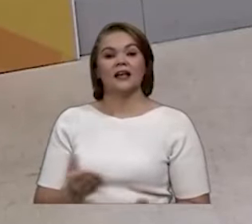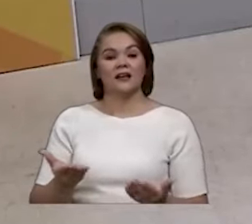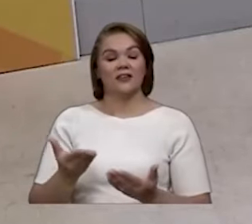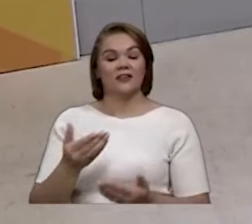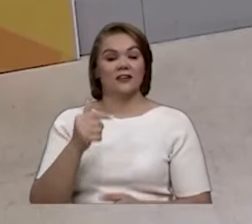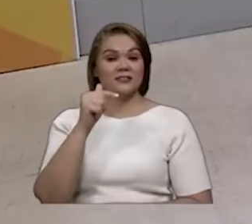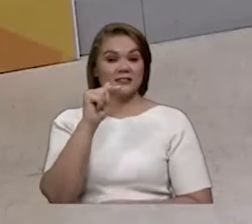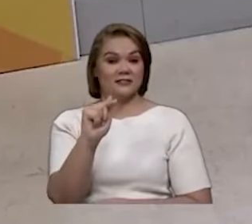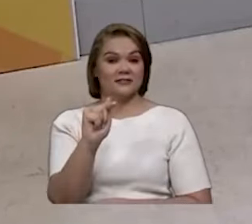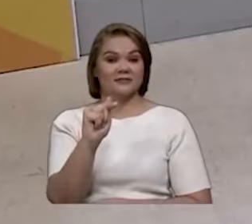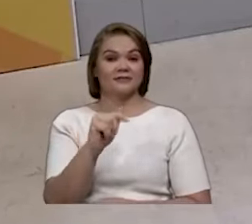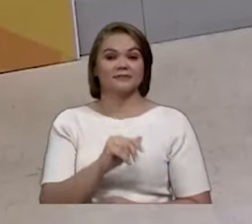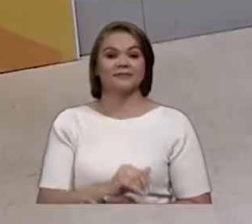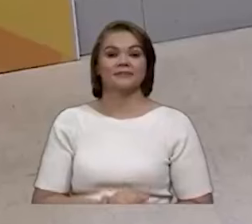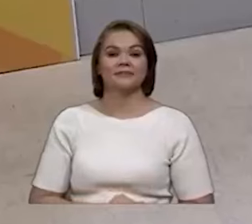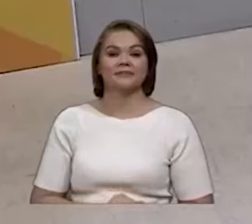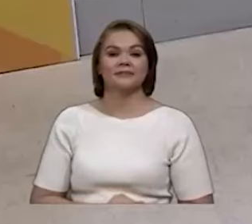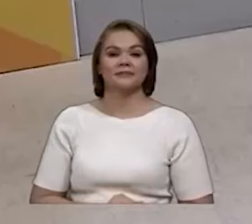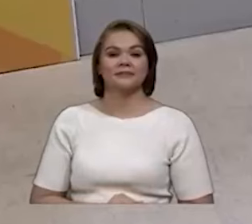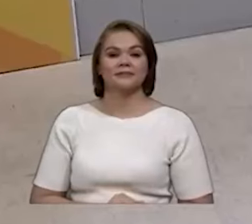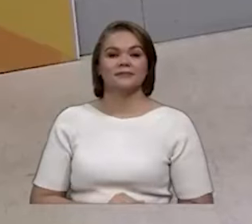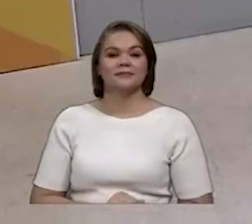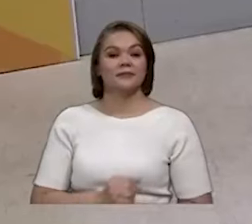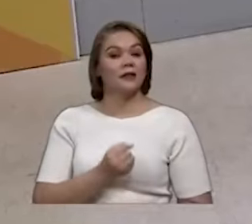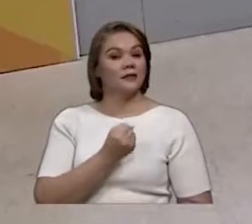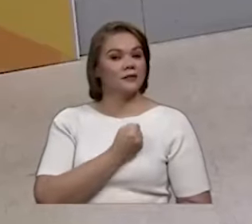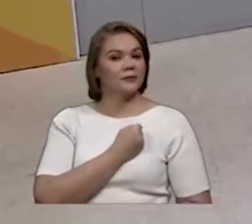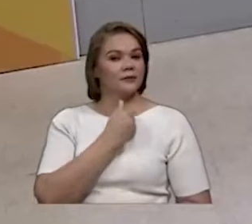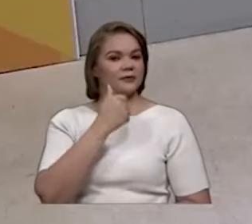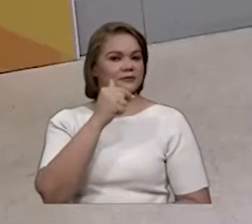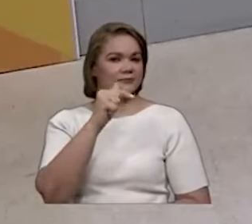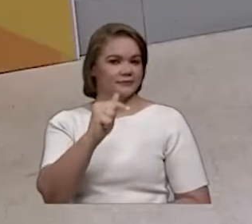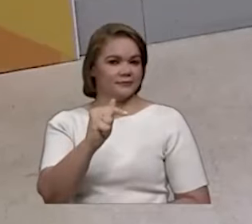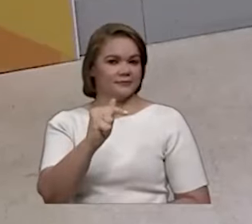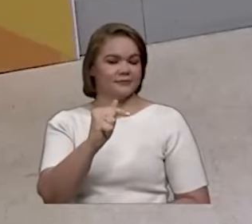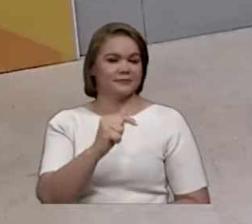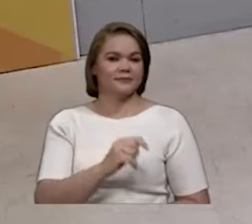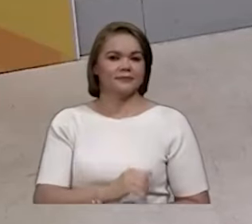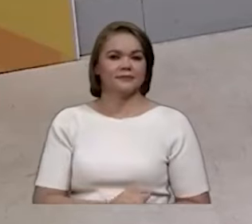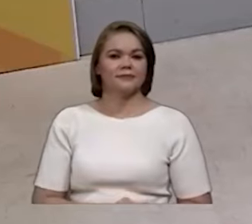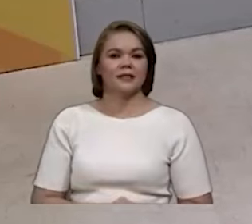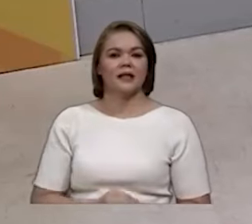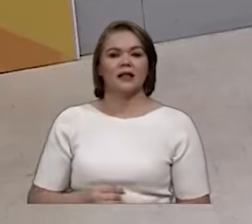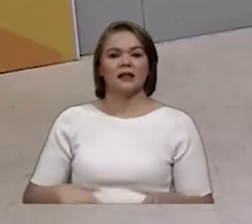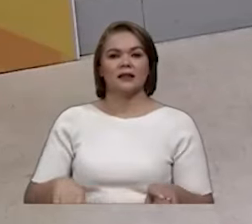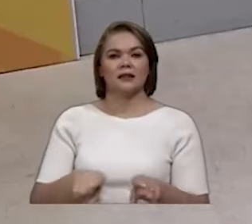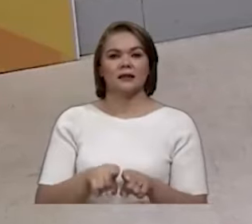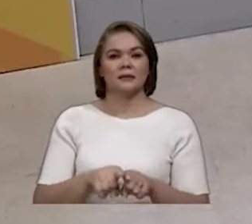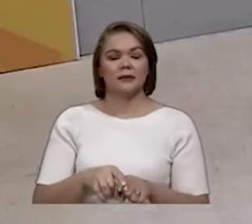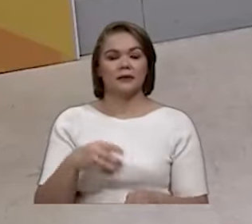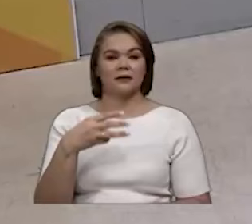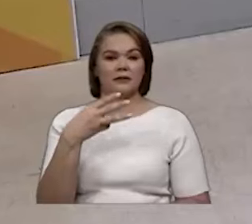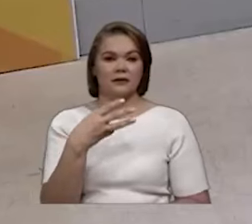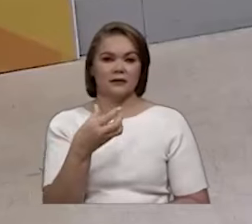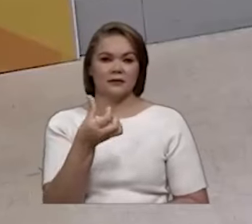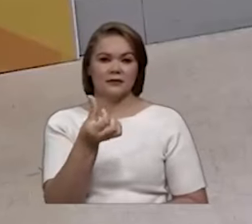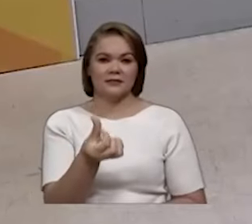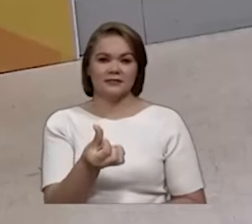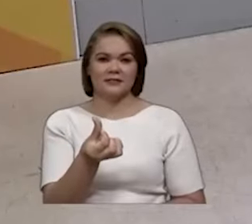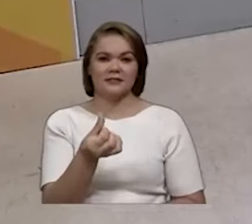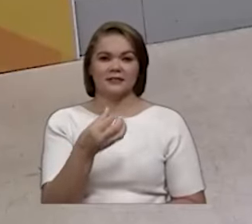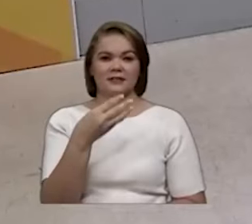o 7. Número 7. E também o